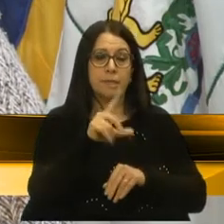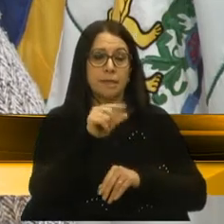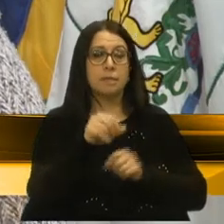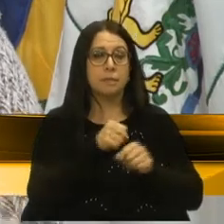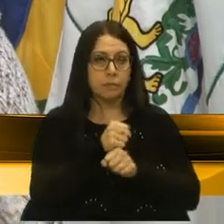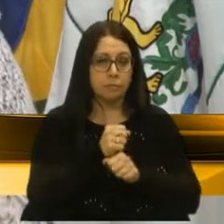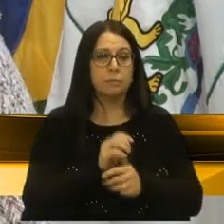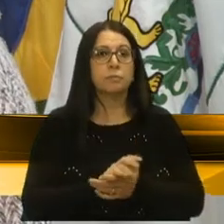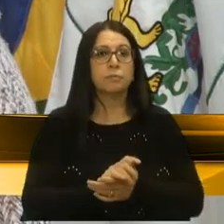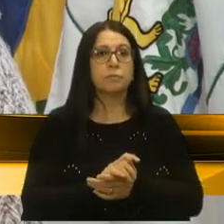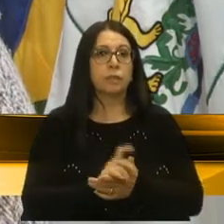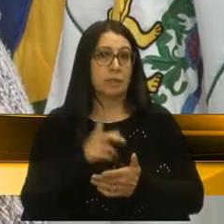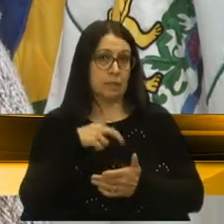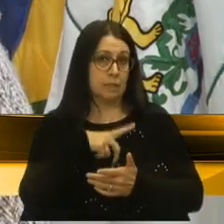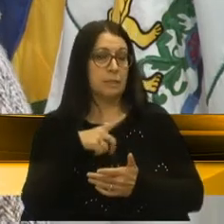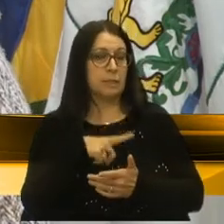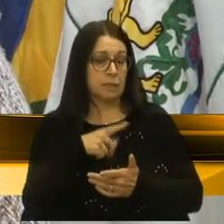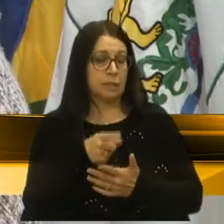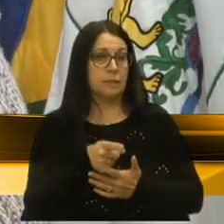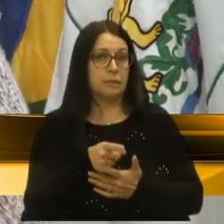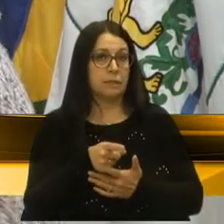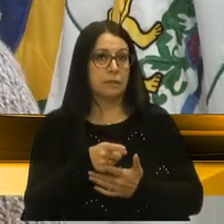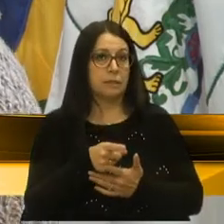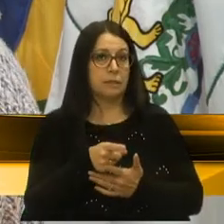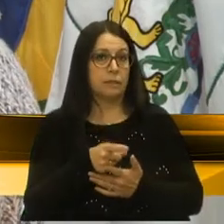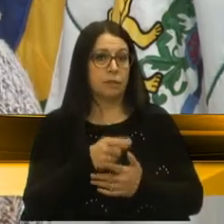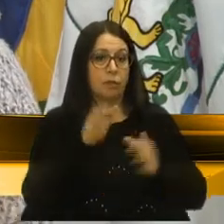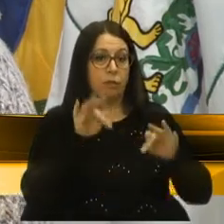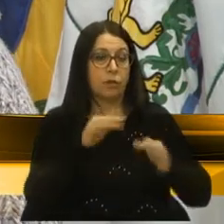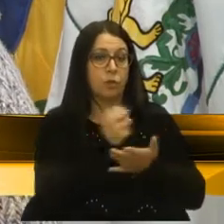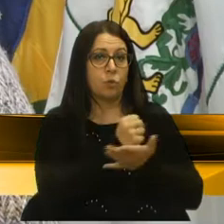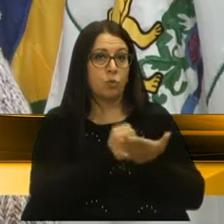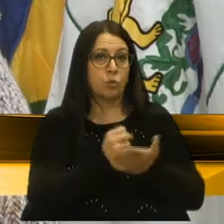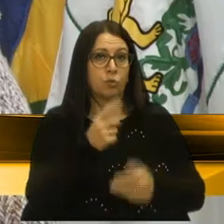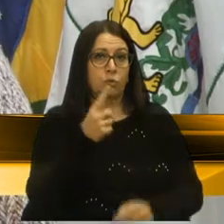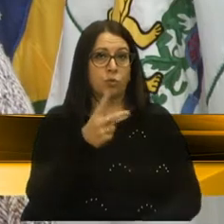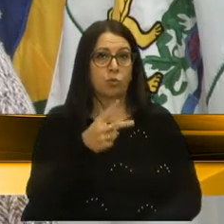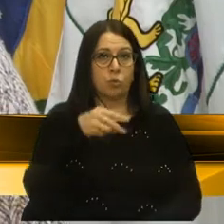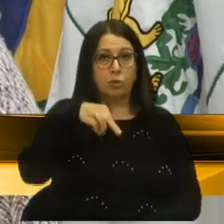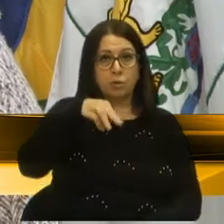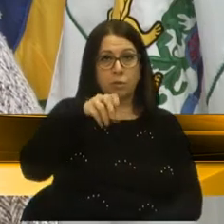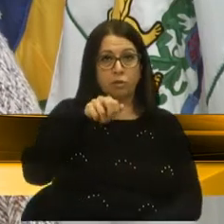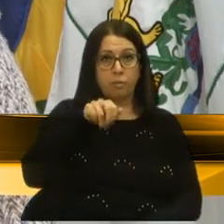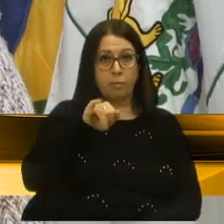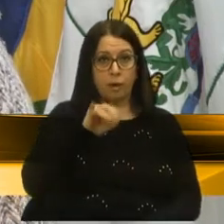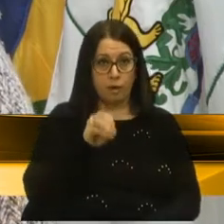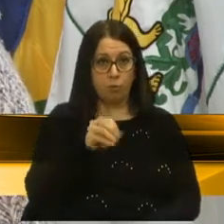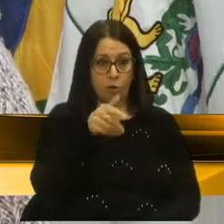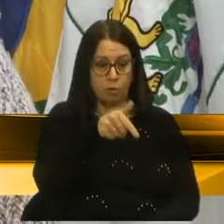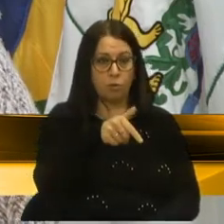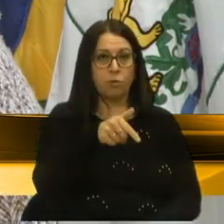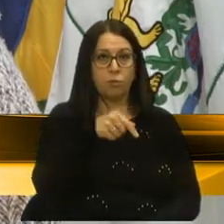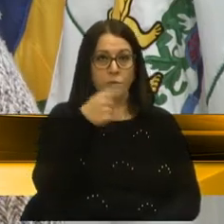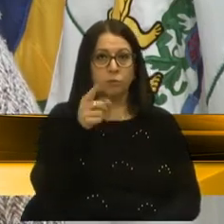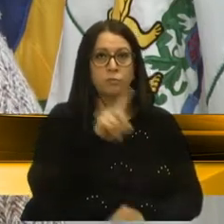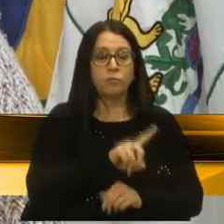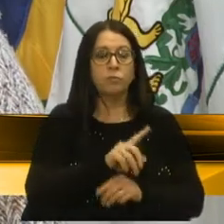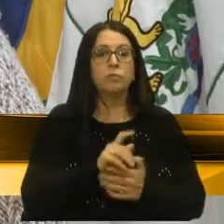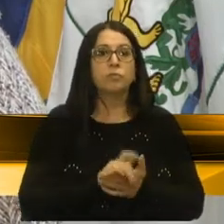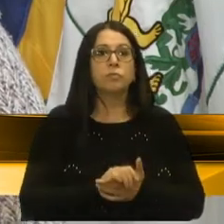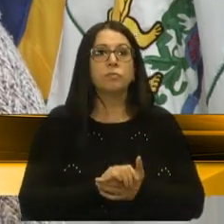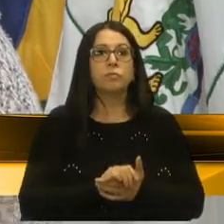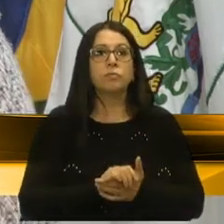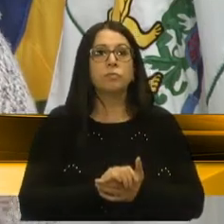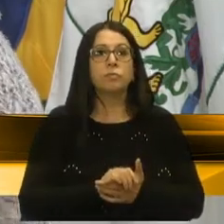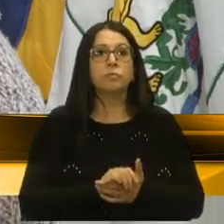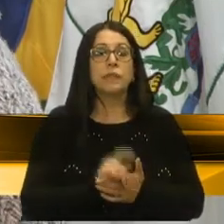anos. A gente tem esse término do contrato no dia 12 de maio, agora, né, nos próximos dias, e